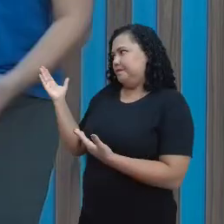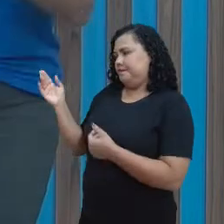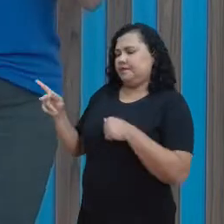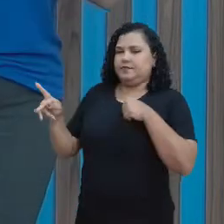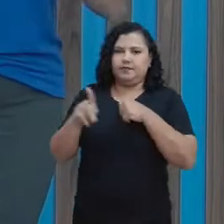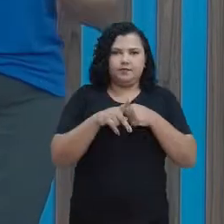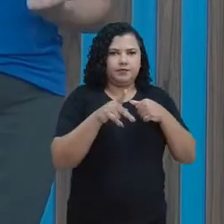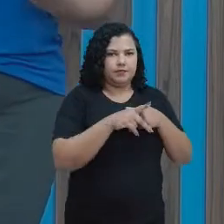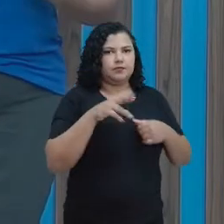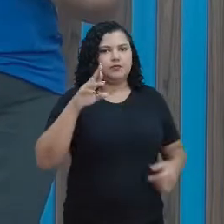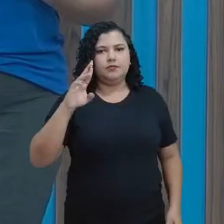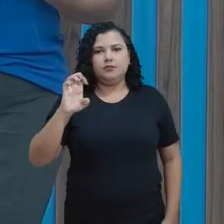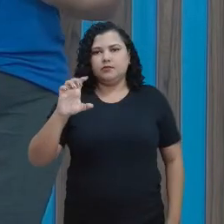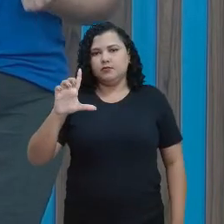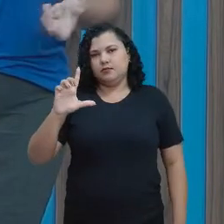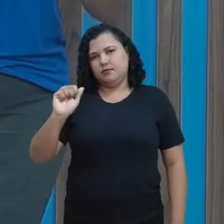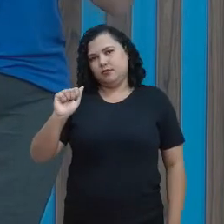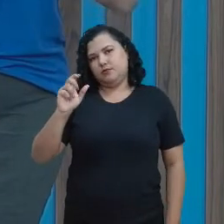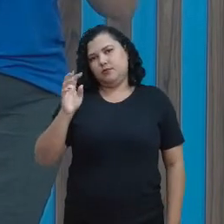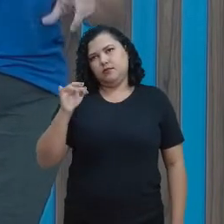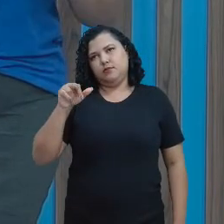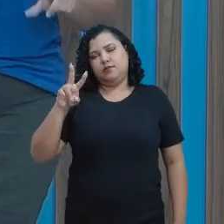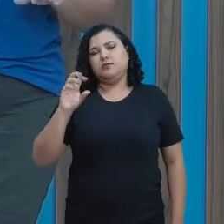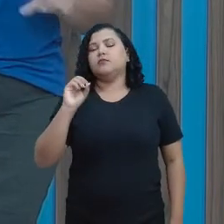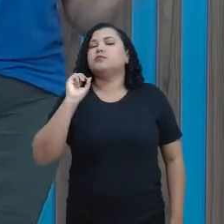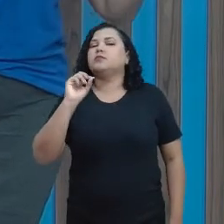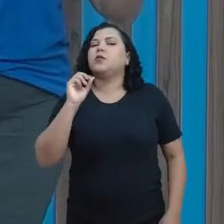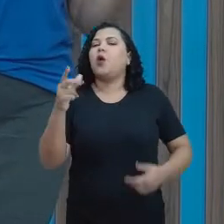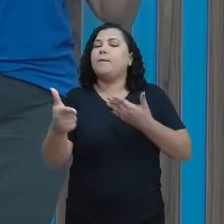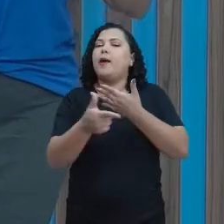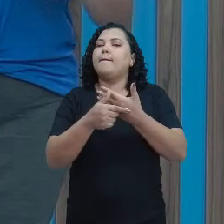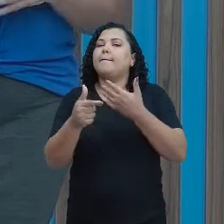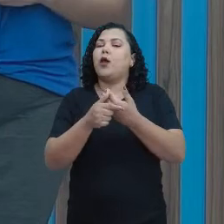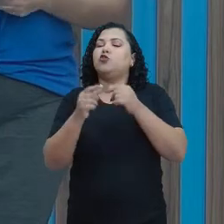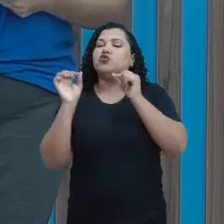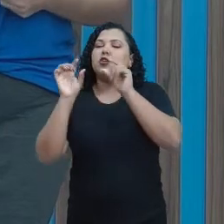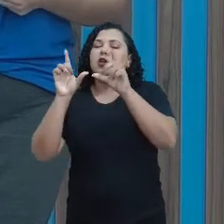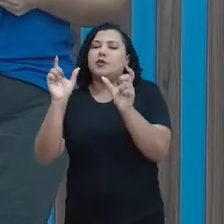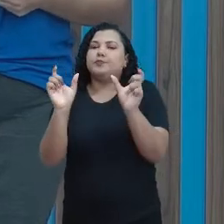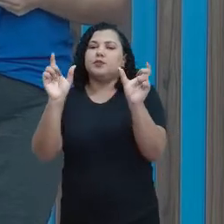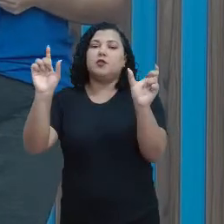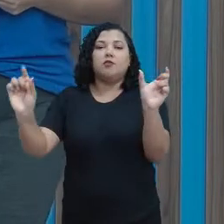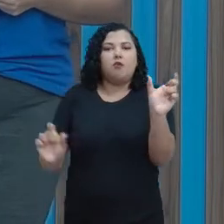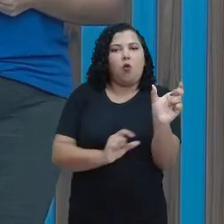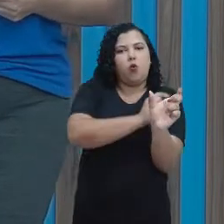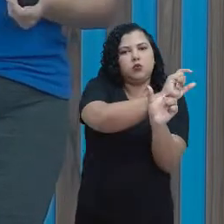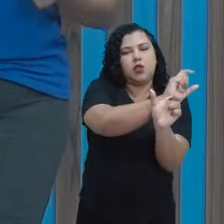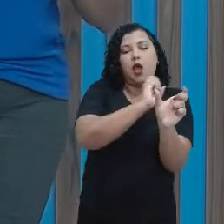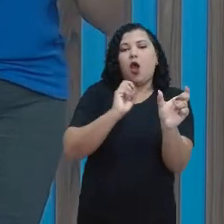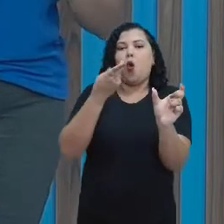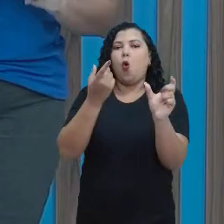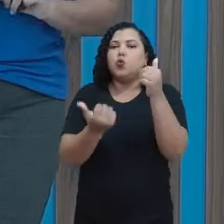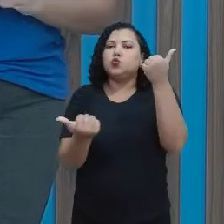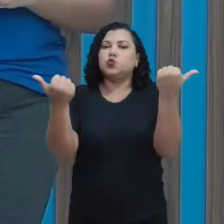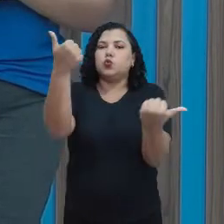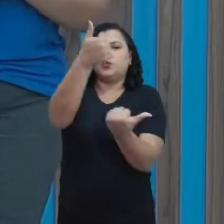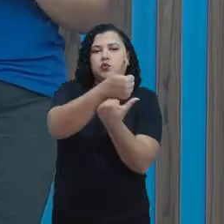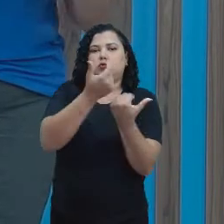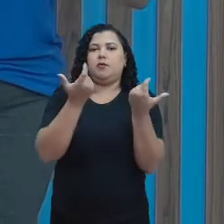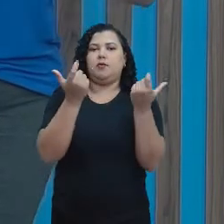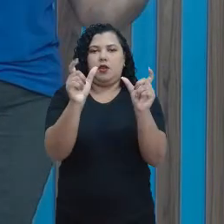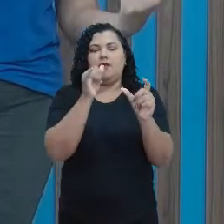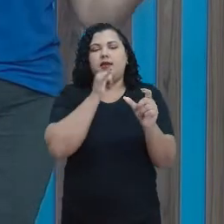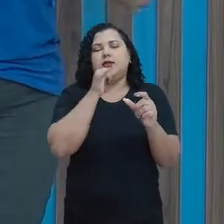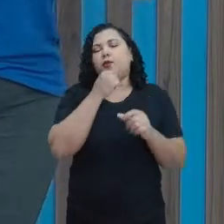para retomar e ou substituir uma palavra da oração. Então, ele não vai